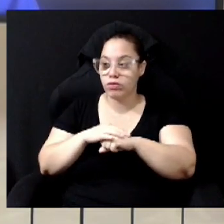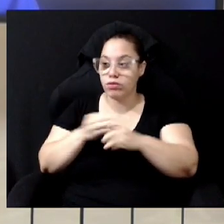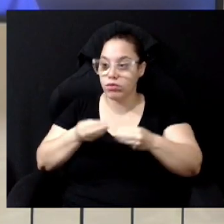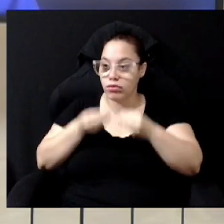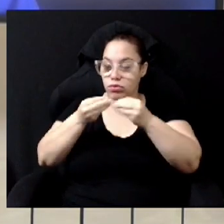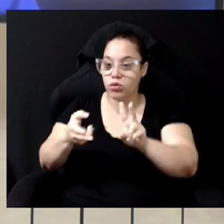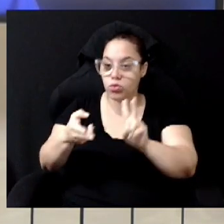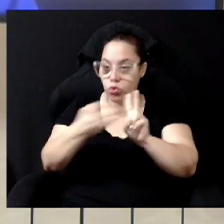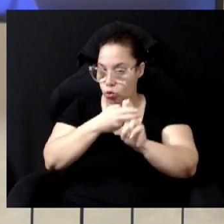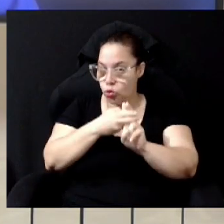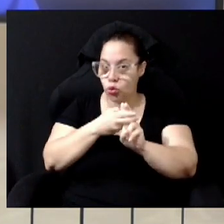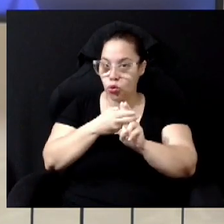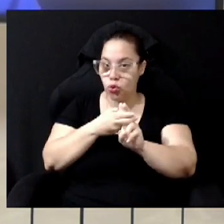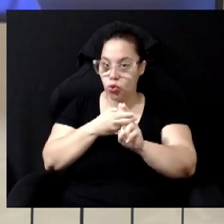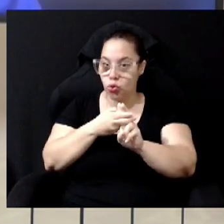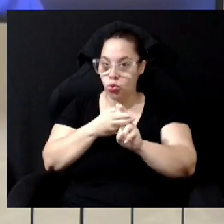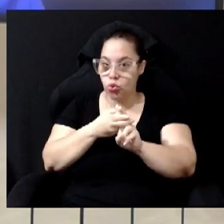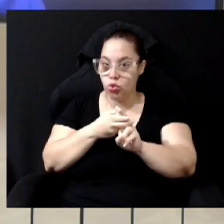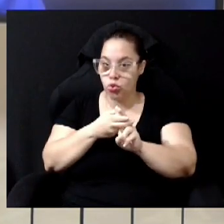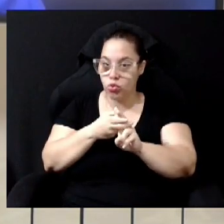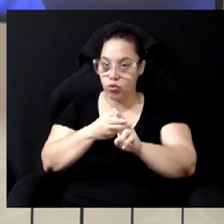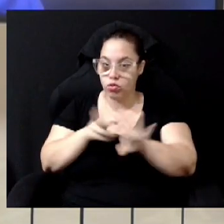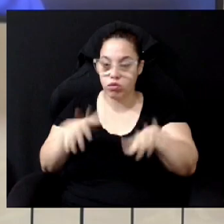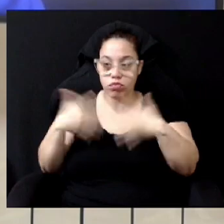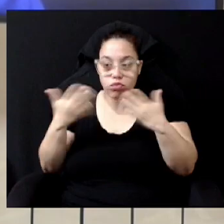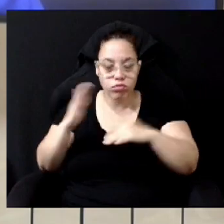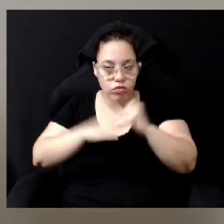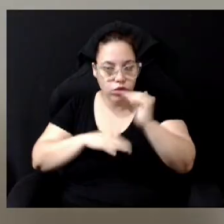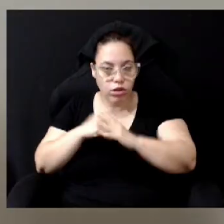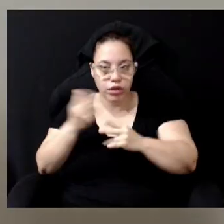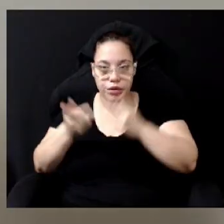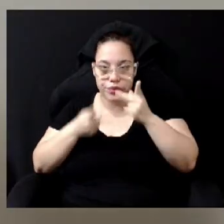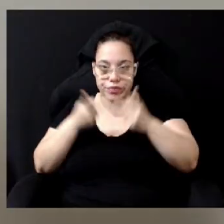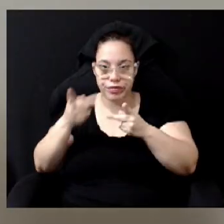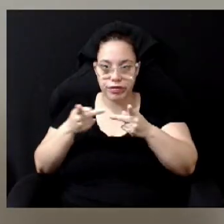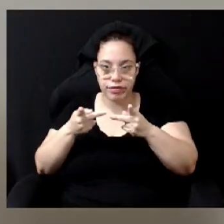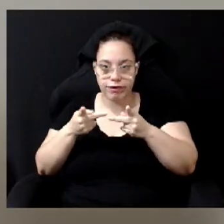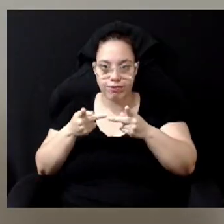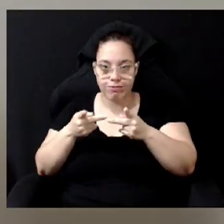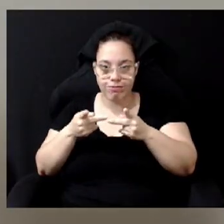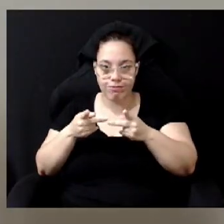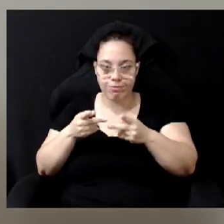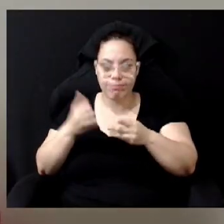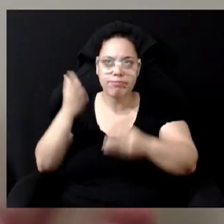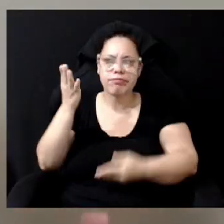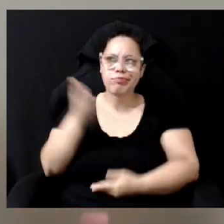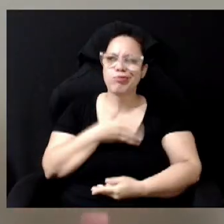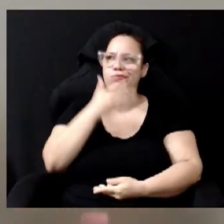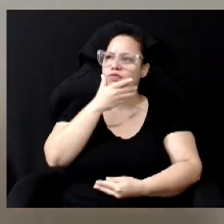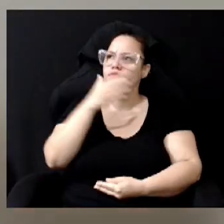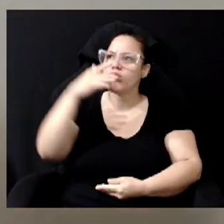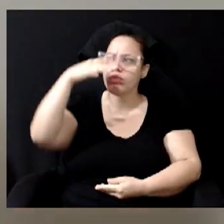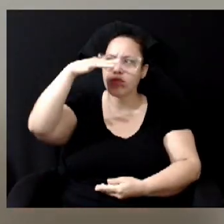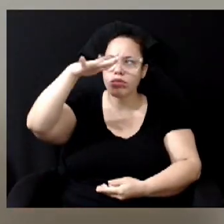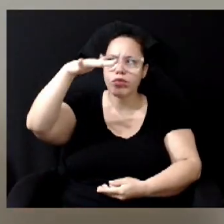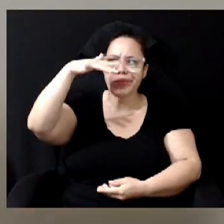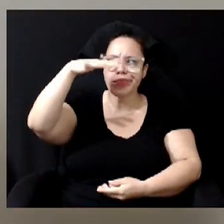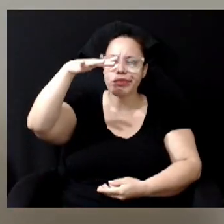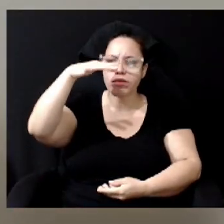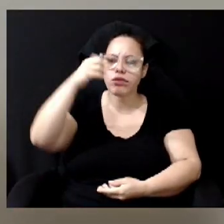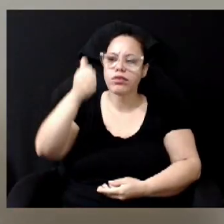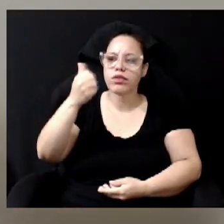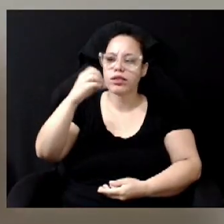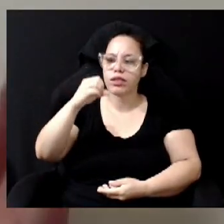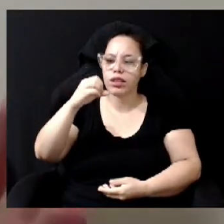Quais são esses tratamentos? O senhor poderia falar um pouquinho? Até recentemente, Ana Paula, questão de 10 anos atrás,